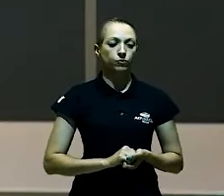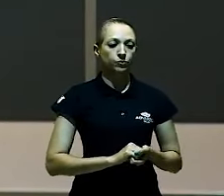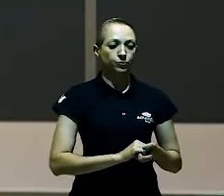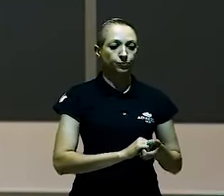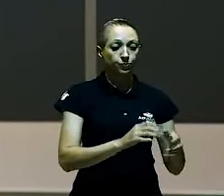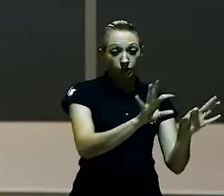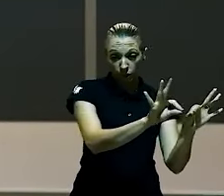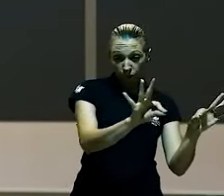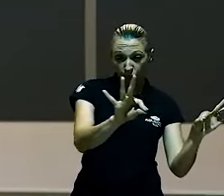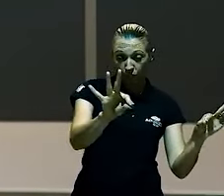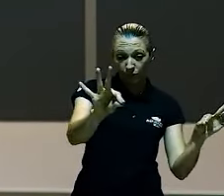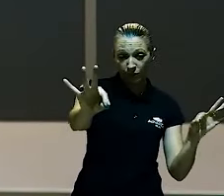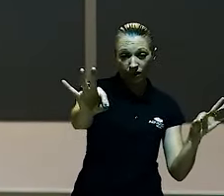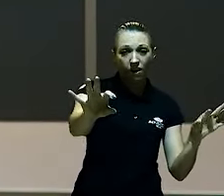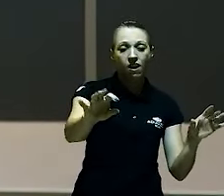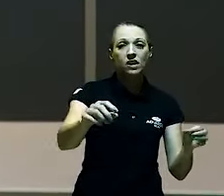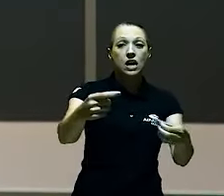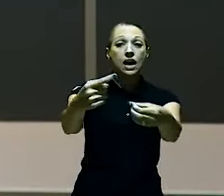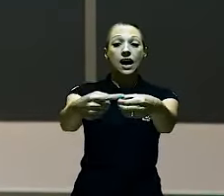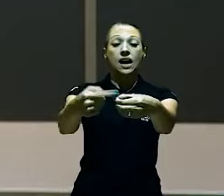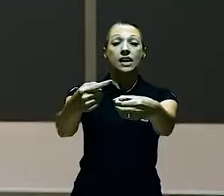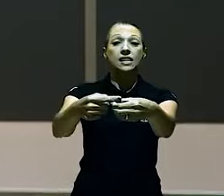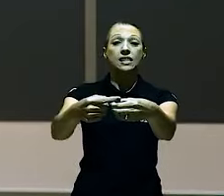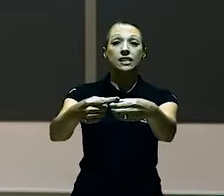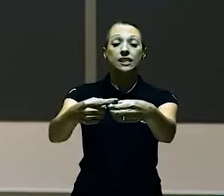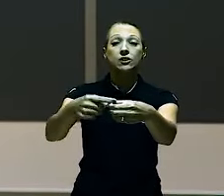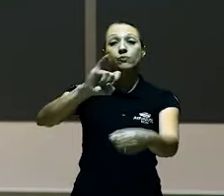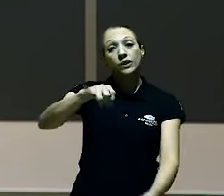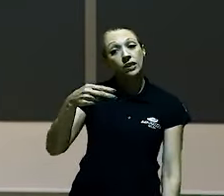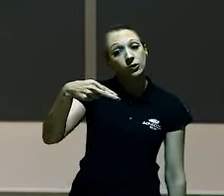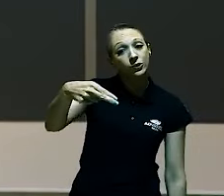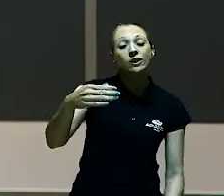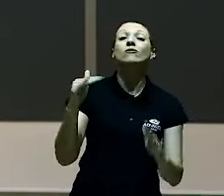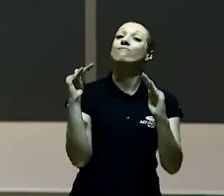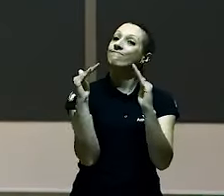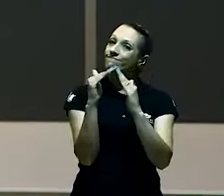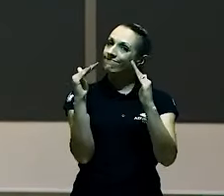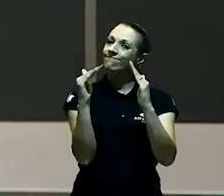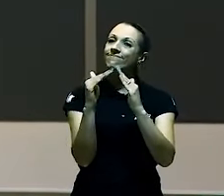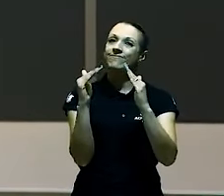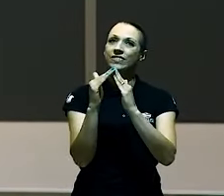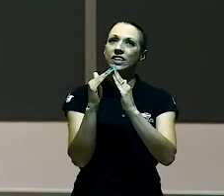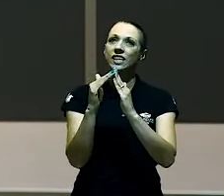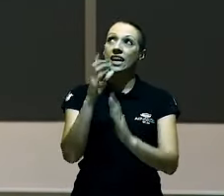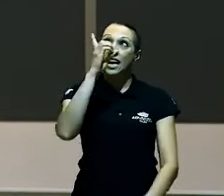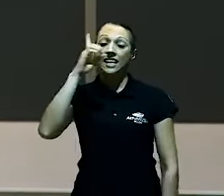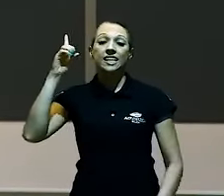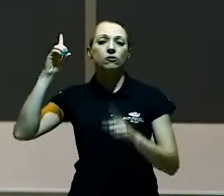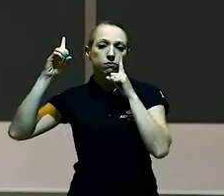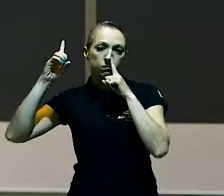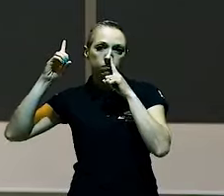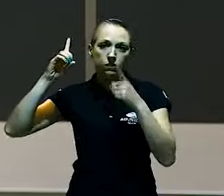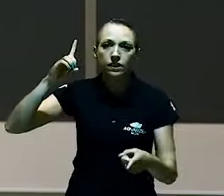da cidade de Gat-Efé, que era a cidade onde Jonas estava, no norte da nação de Israel. E agora Deus diz ao profeta